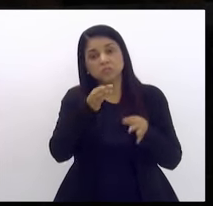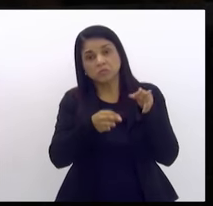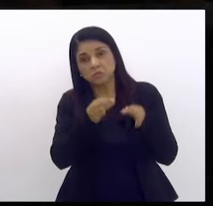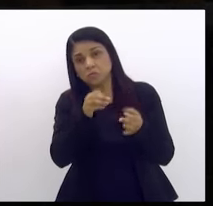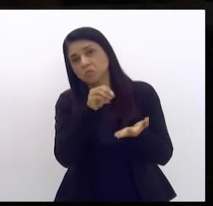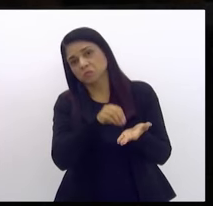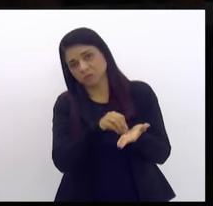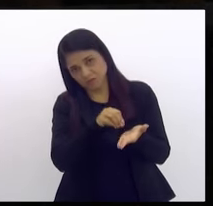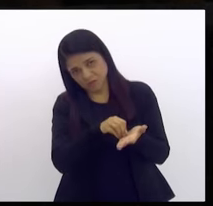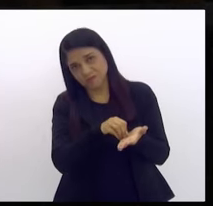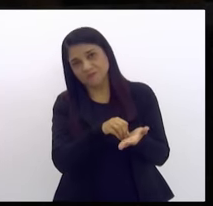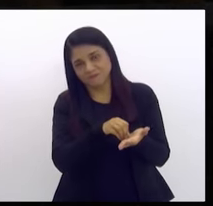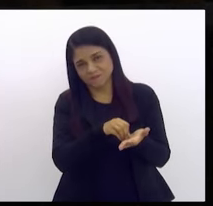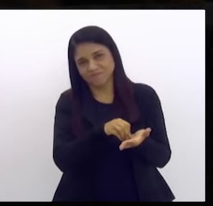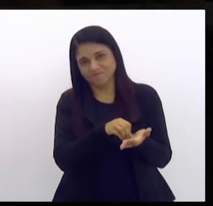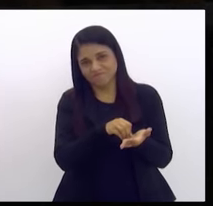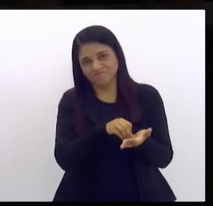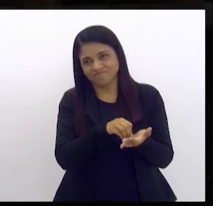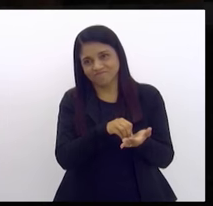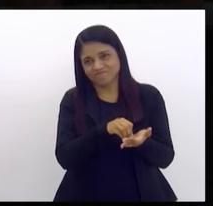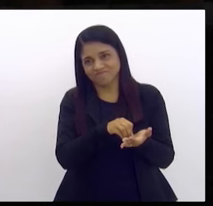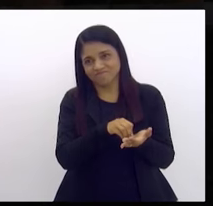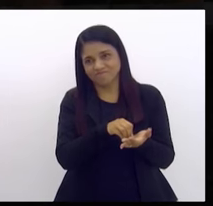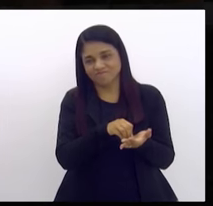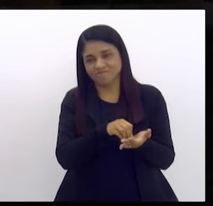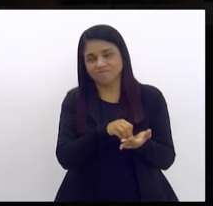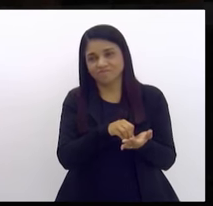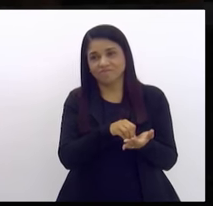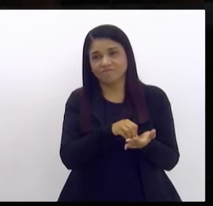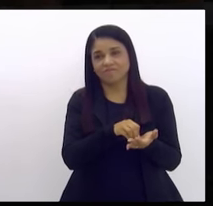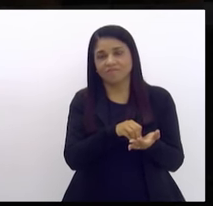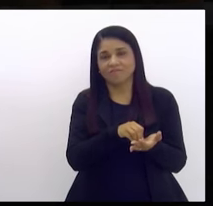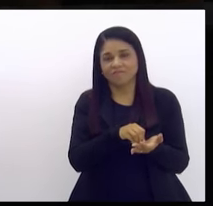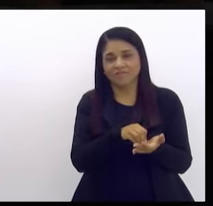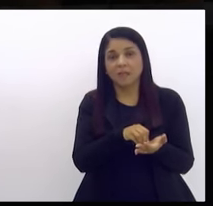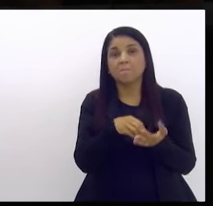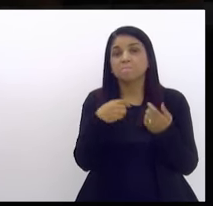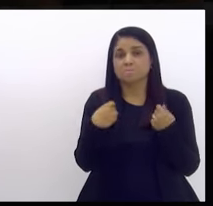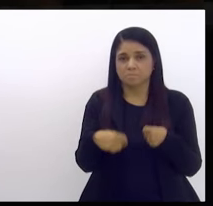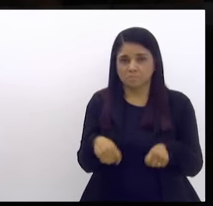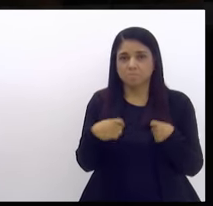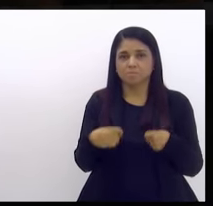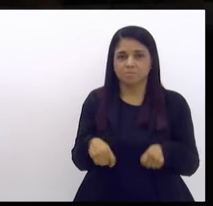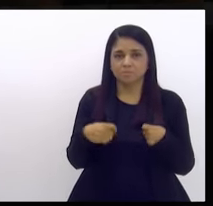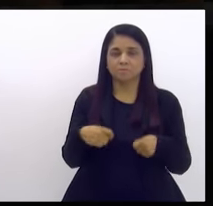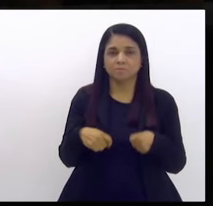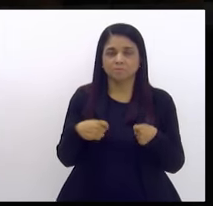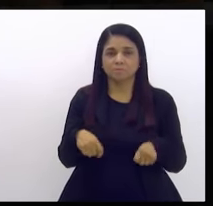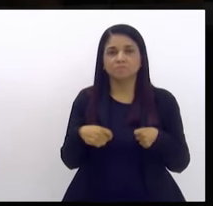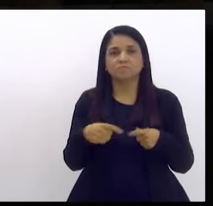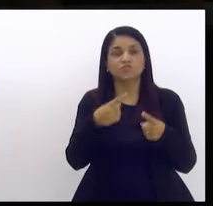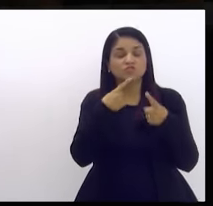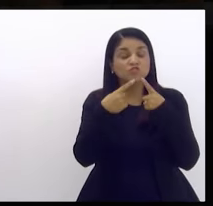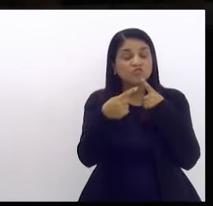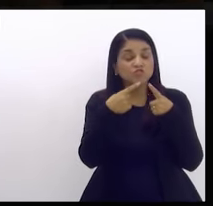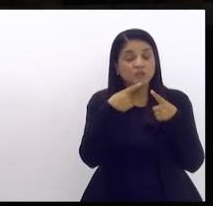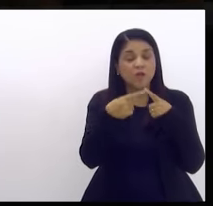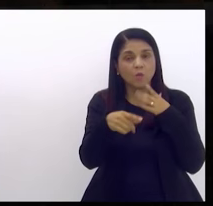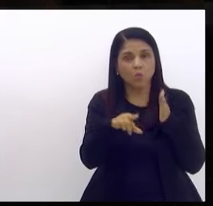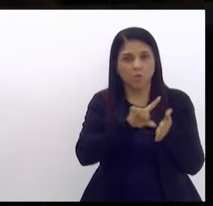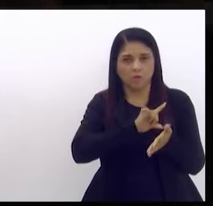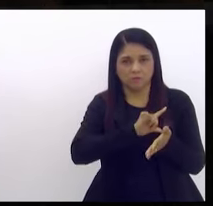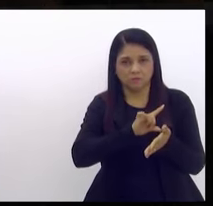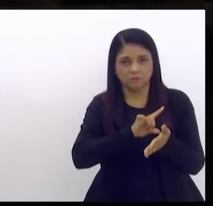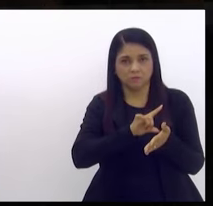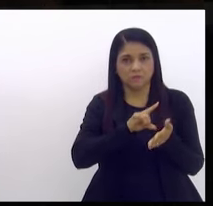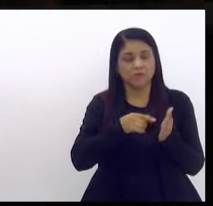será feita. Então, eu acho que precisa esse diálogo. E já que ele